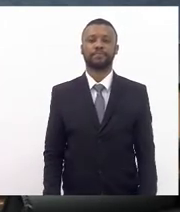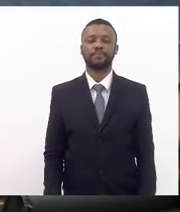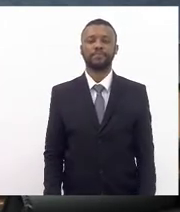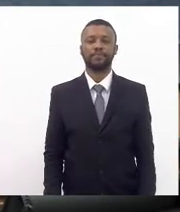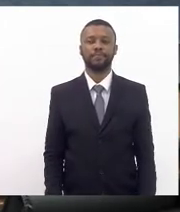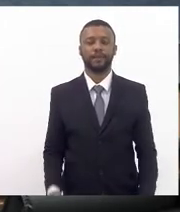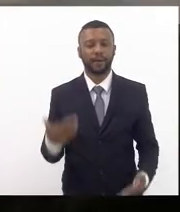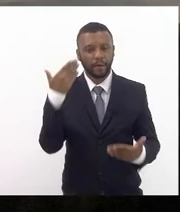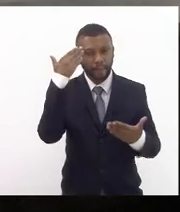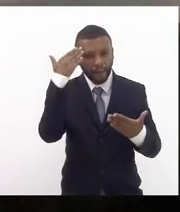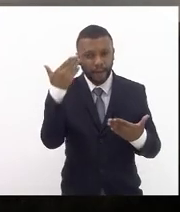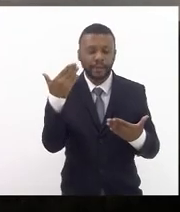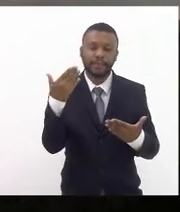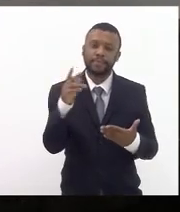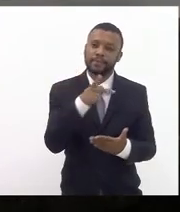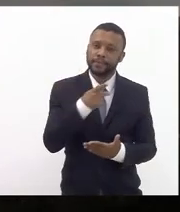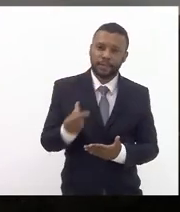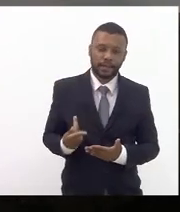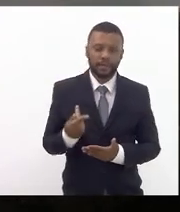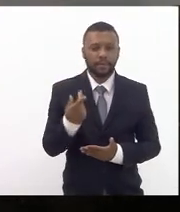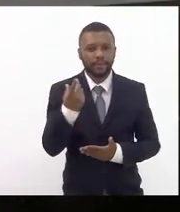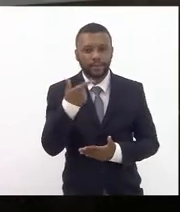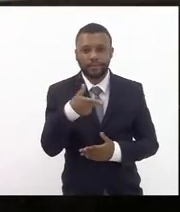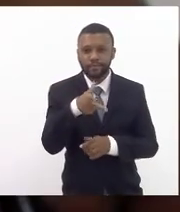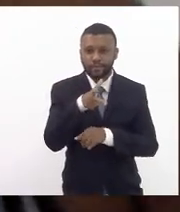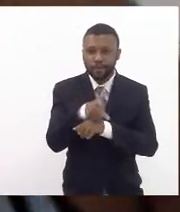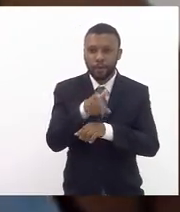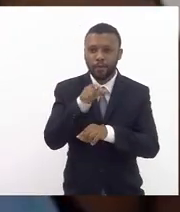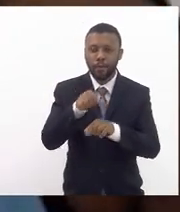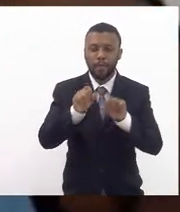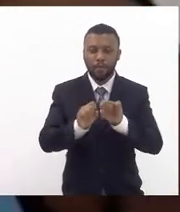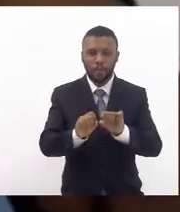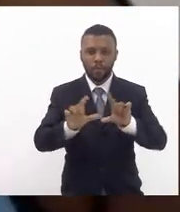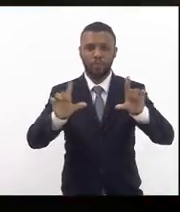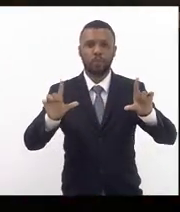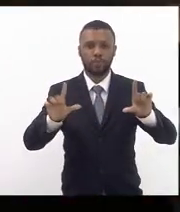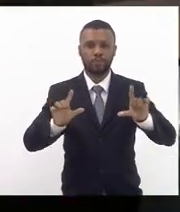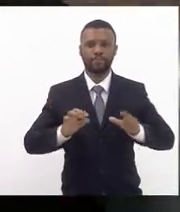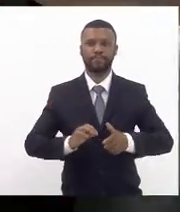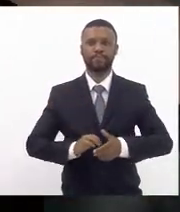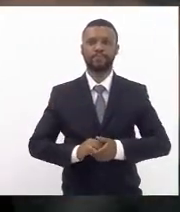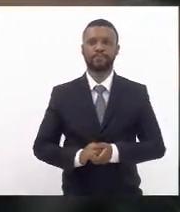Obrigada, presidente. Estava aqui abrindo... Deixa eu colocar uma coisa aqui.